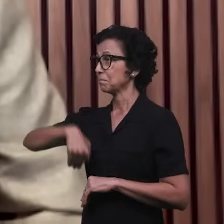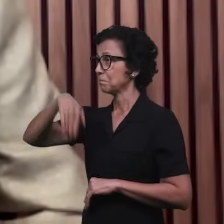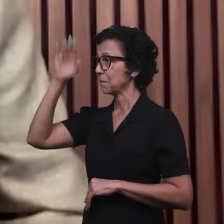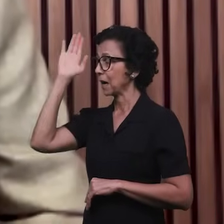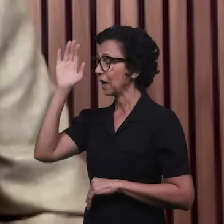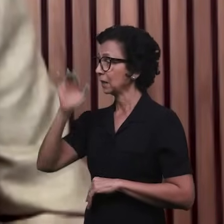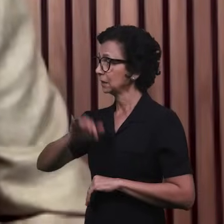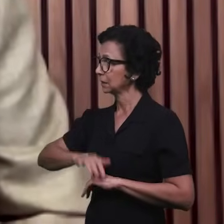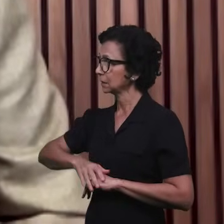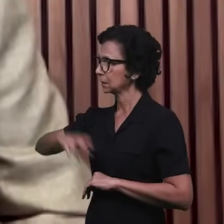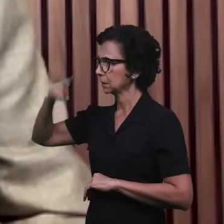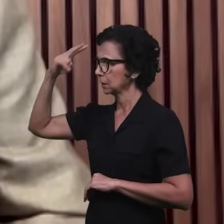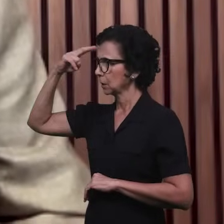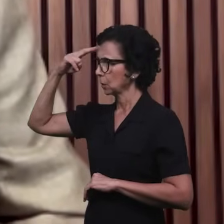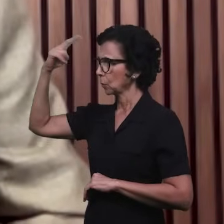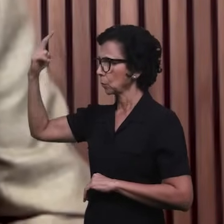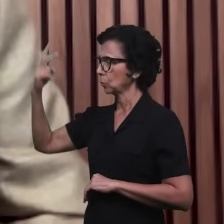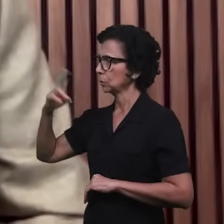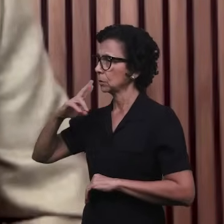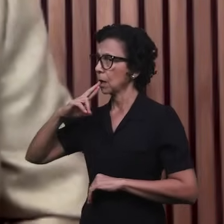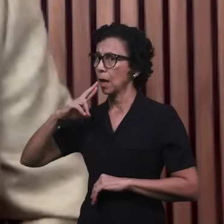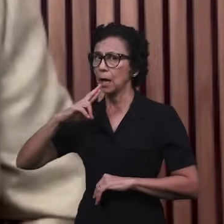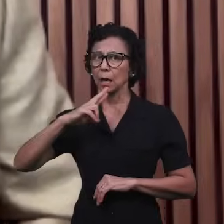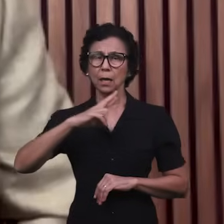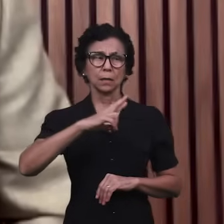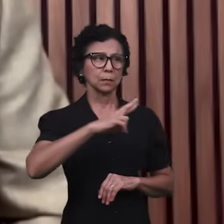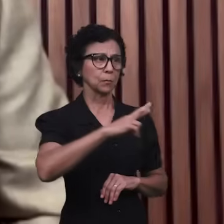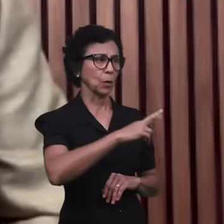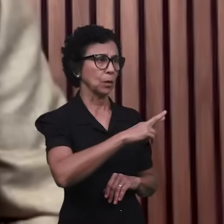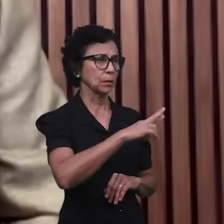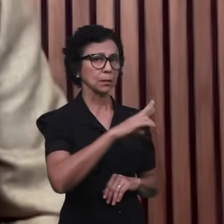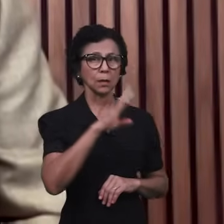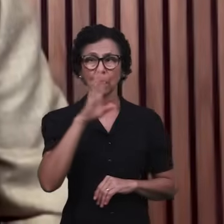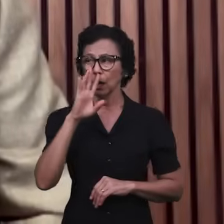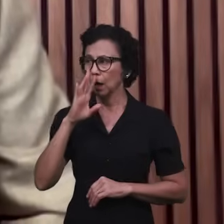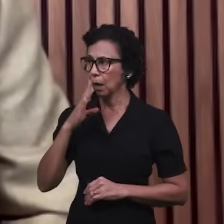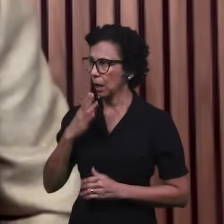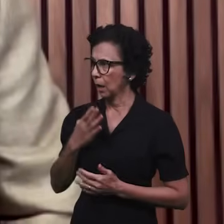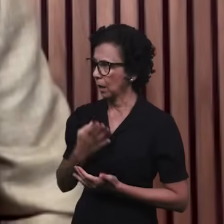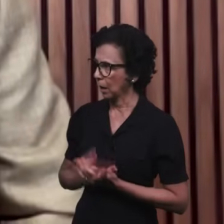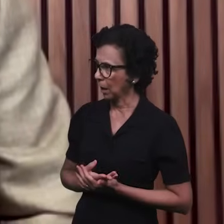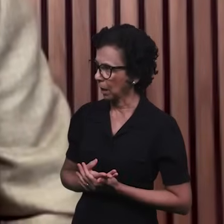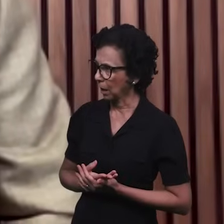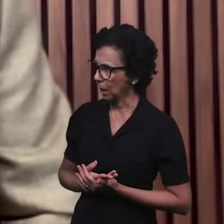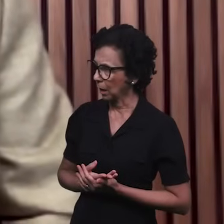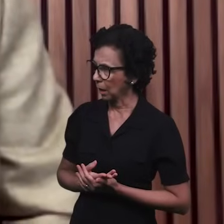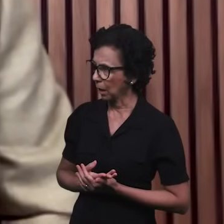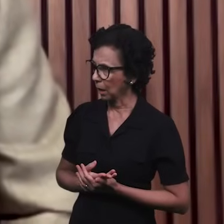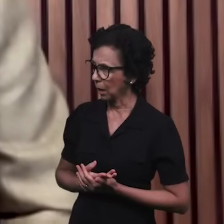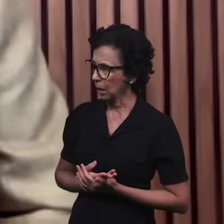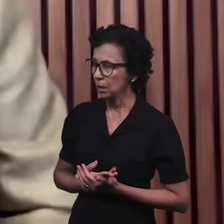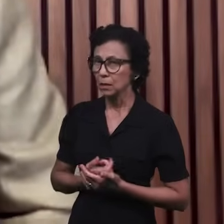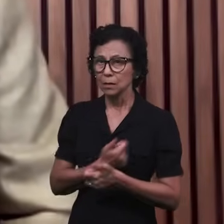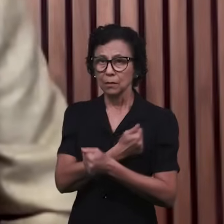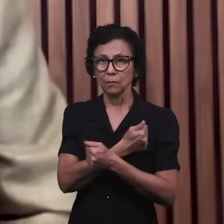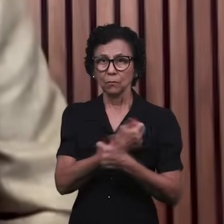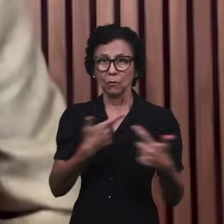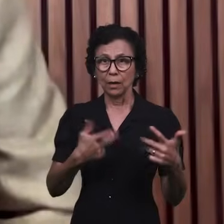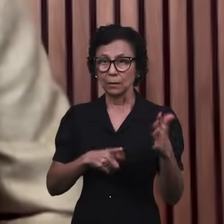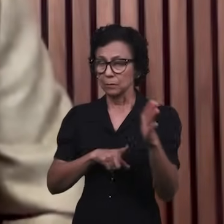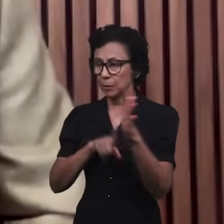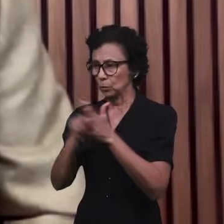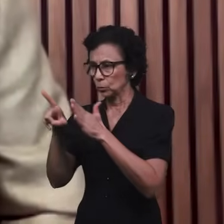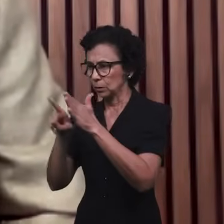certamente as respostas desses jovens cativaram o rei de uma forma extraordinária. Porque se ele